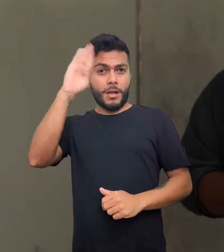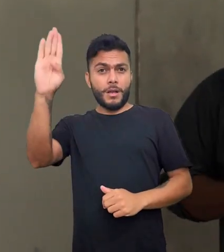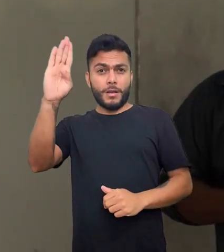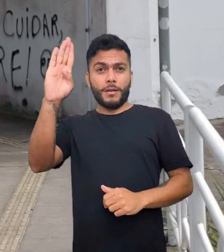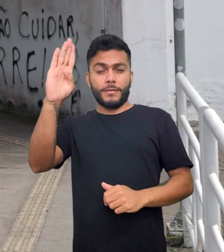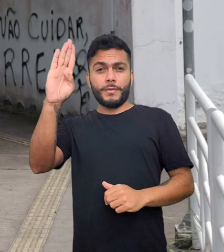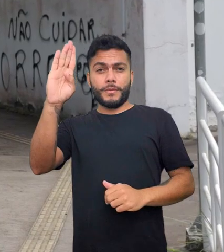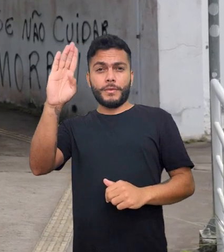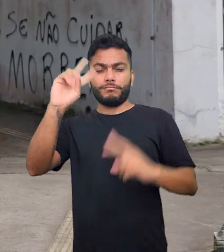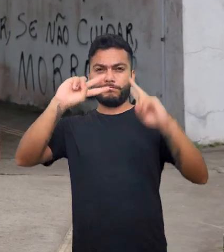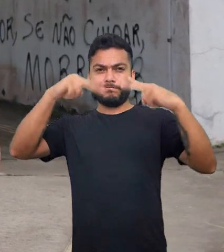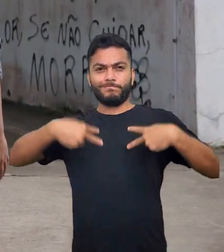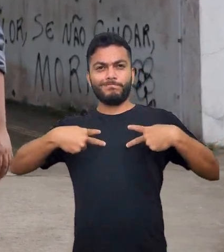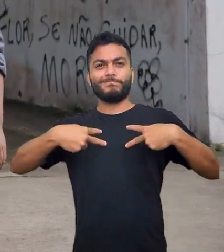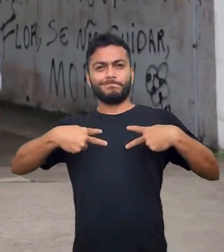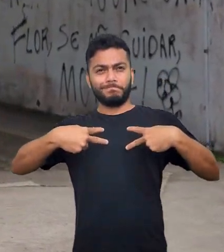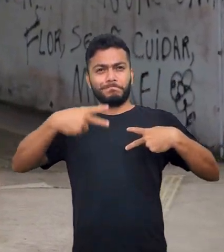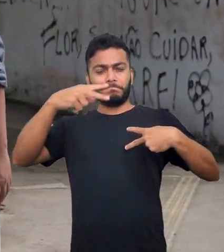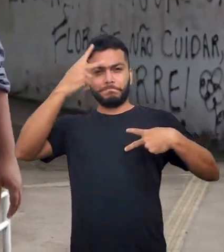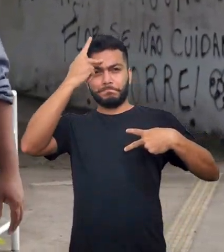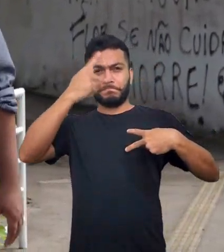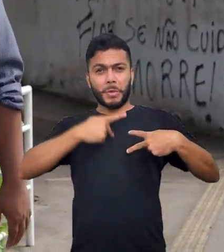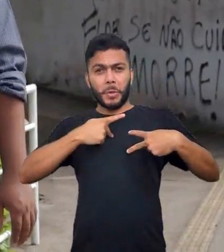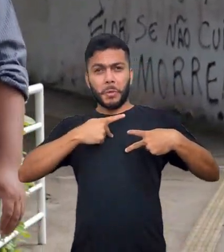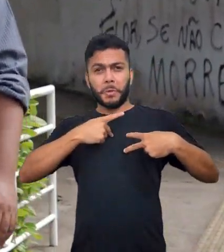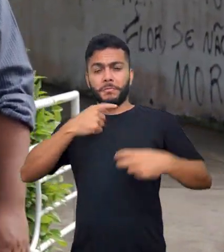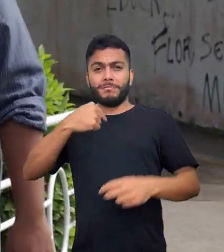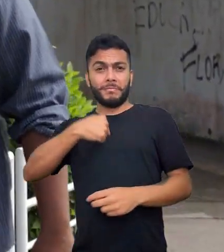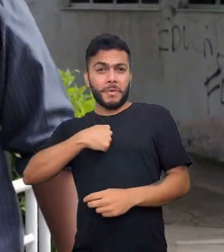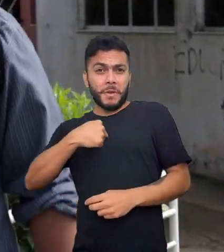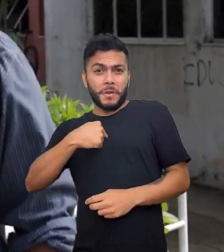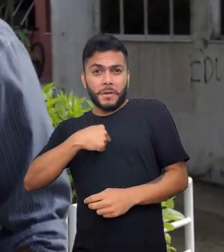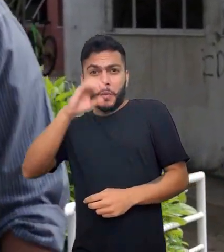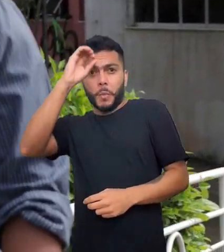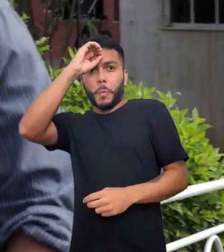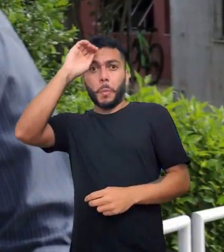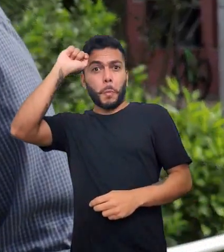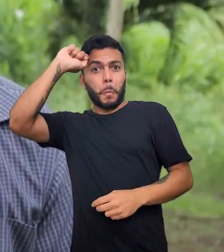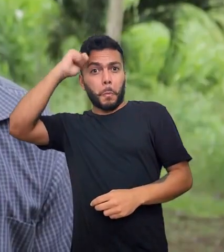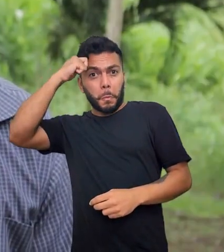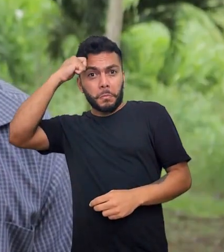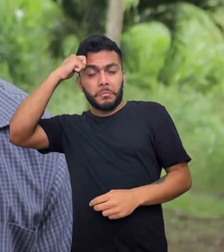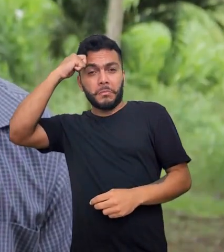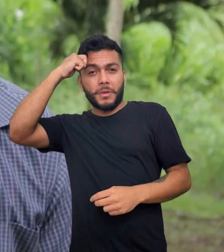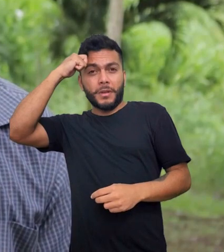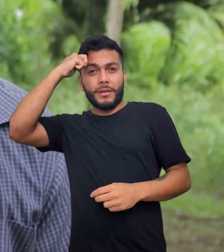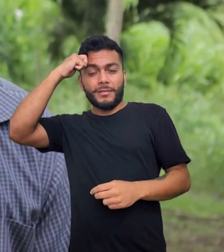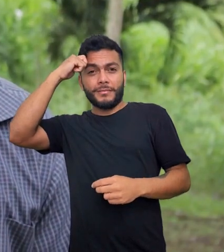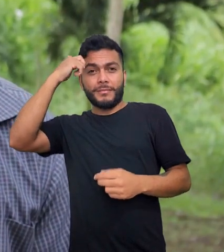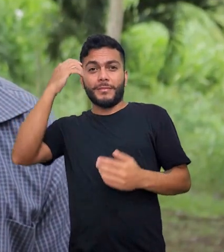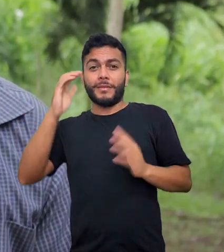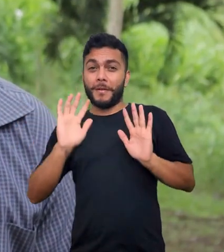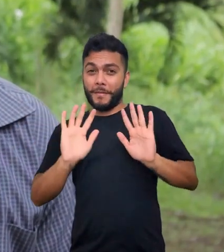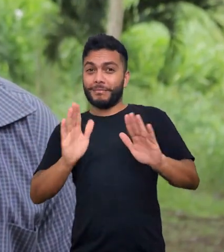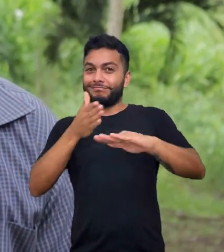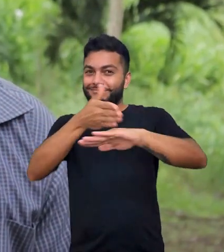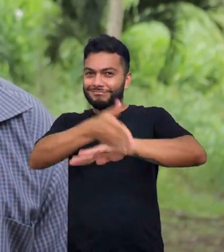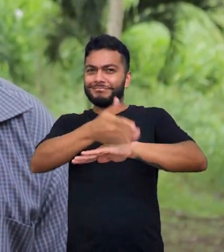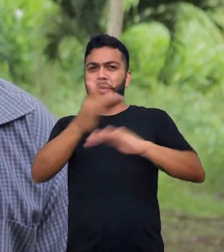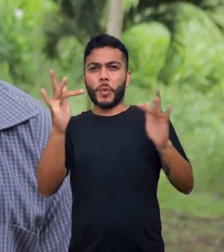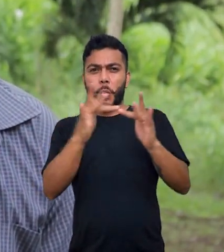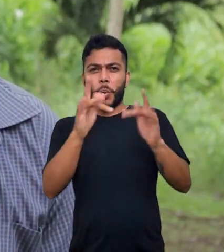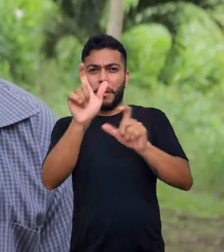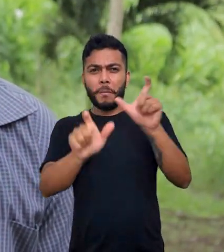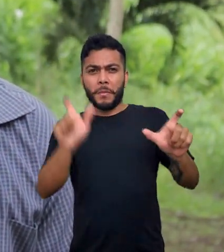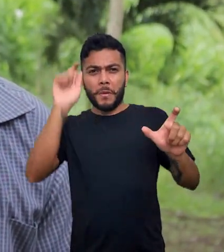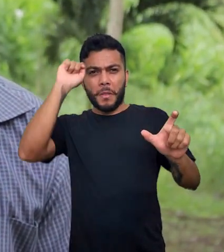espaço com as leituras, com o contato com inscrições corporais negras, eu me compreendo como negro, me